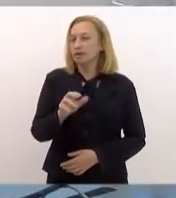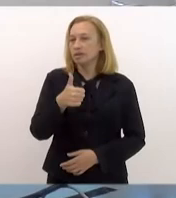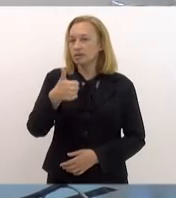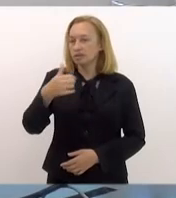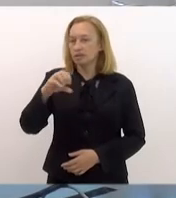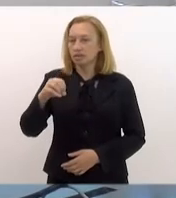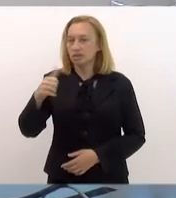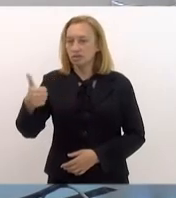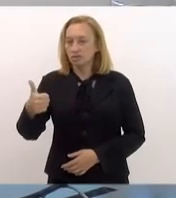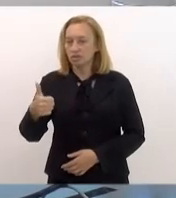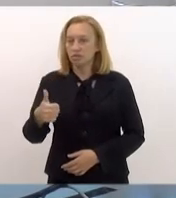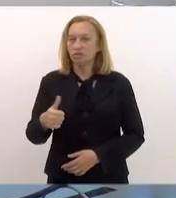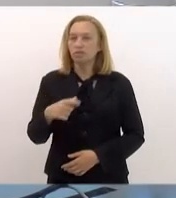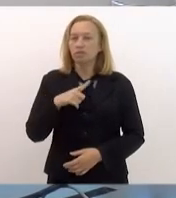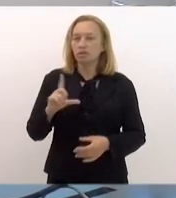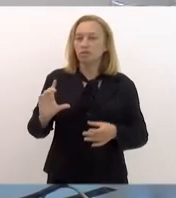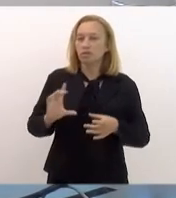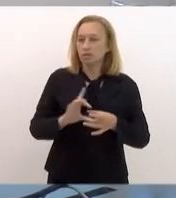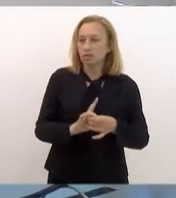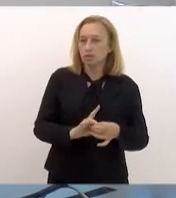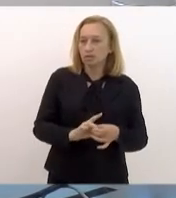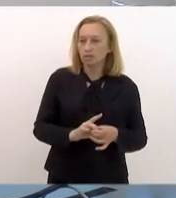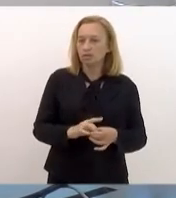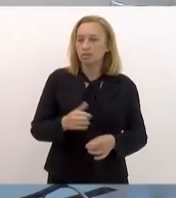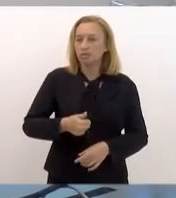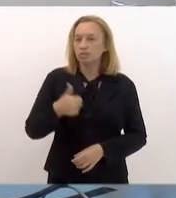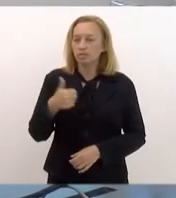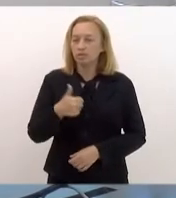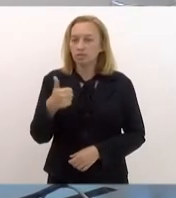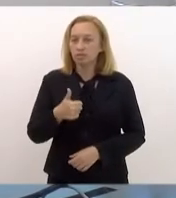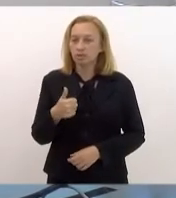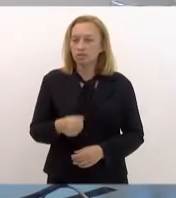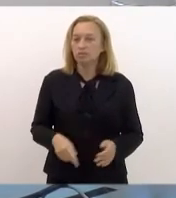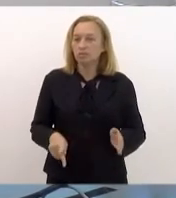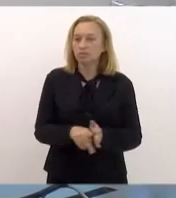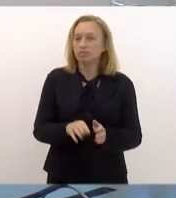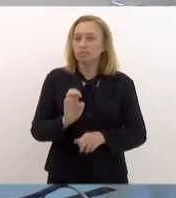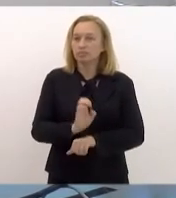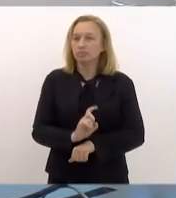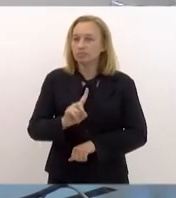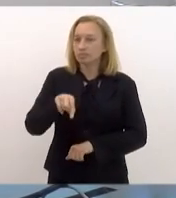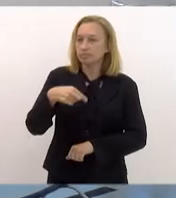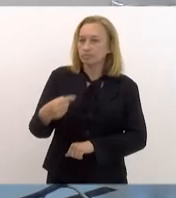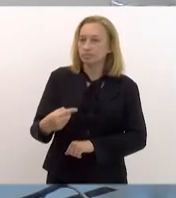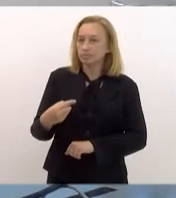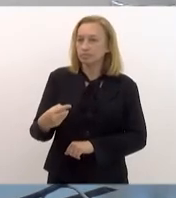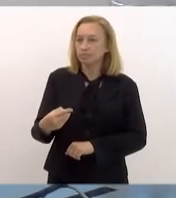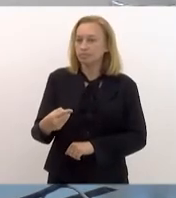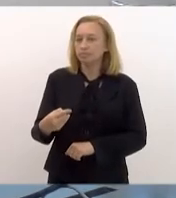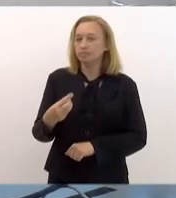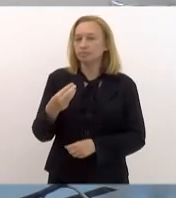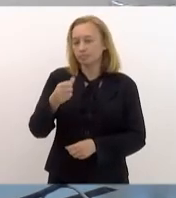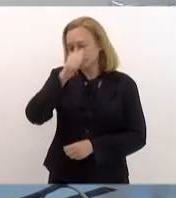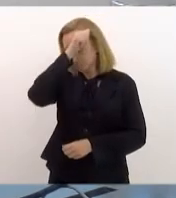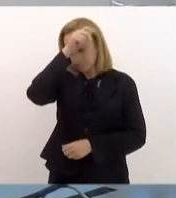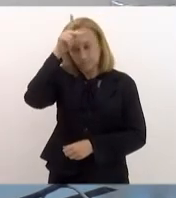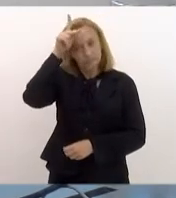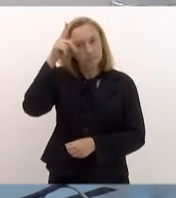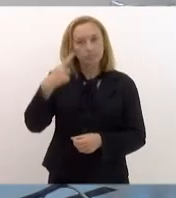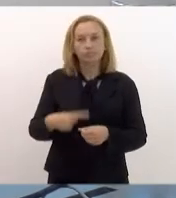um convênio de delegação, primeira União delegou para o Estado e, posteriormente, delegou para o município da